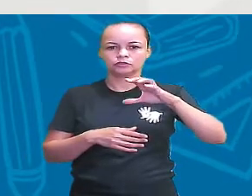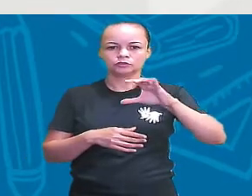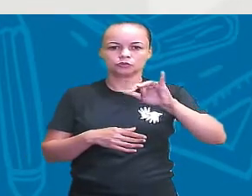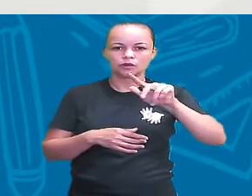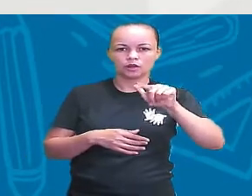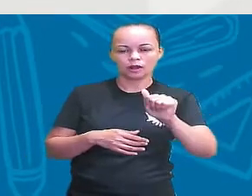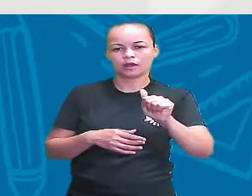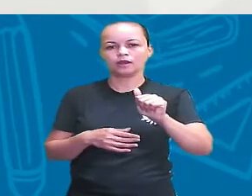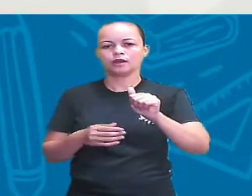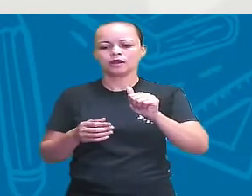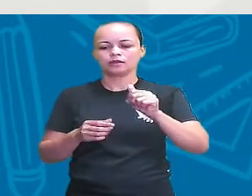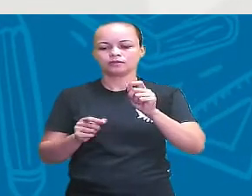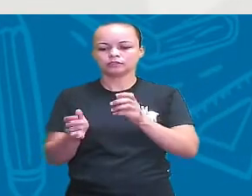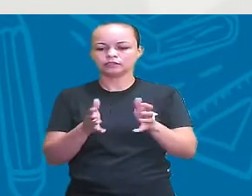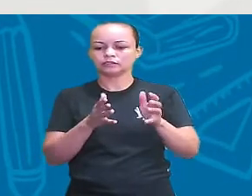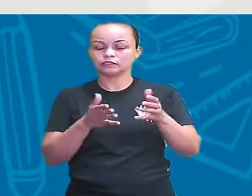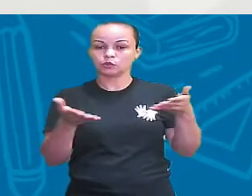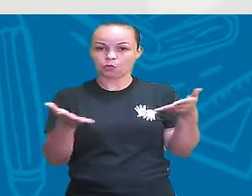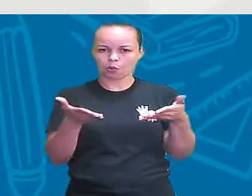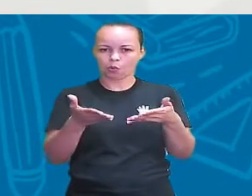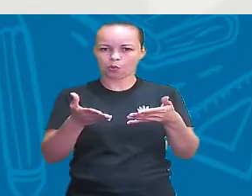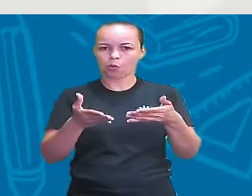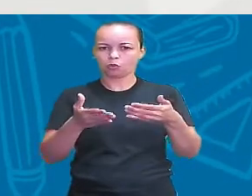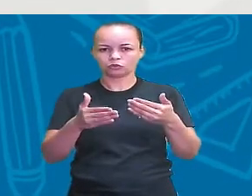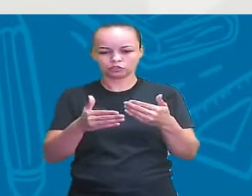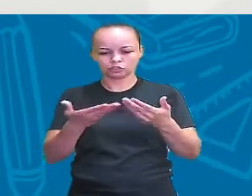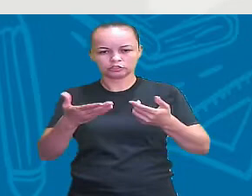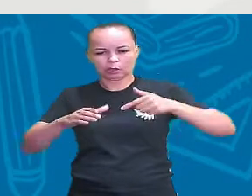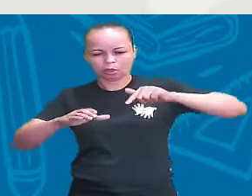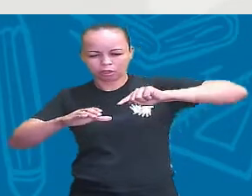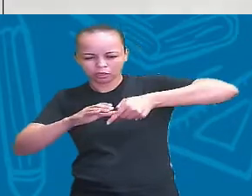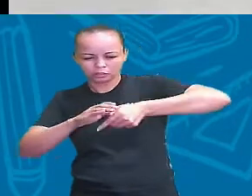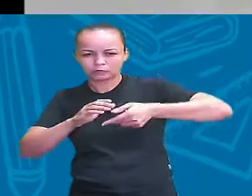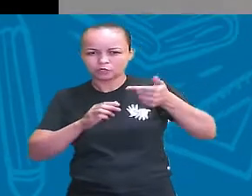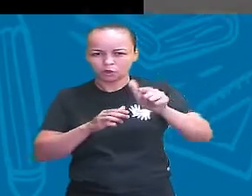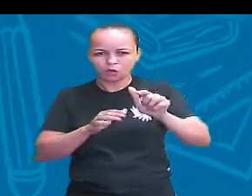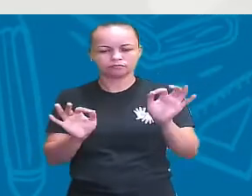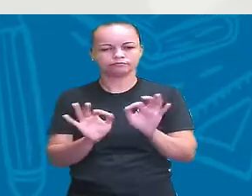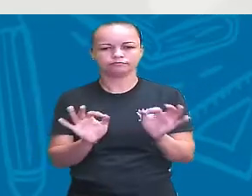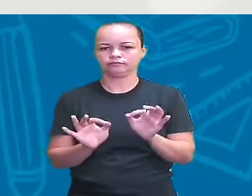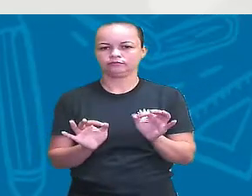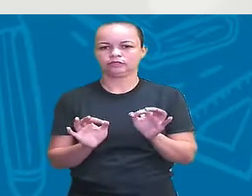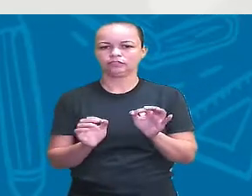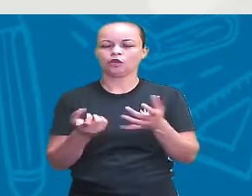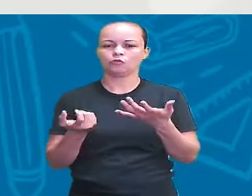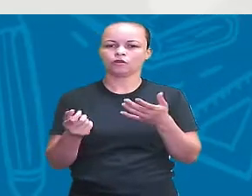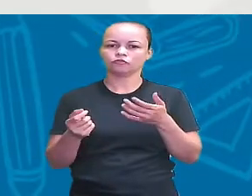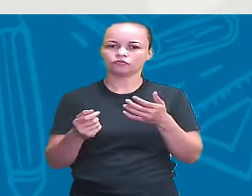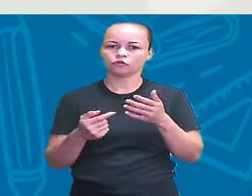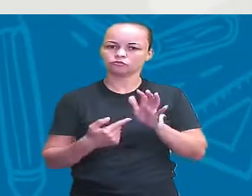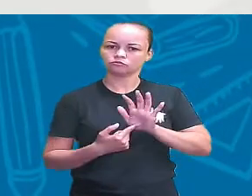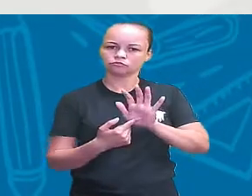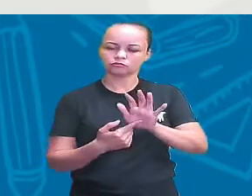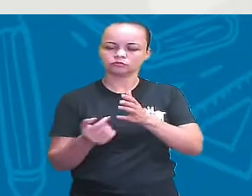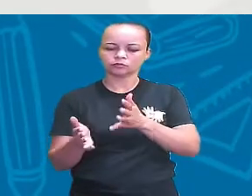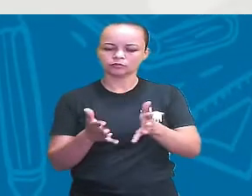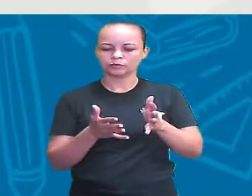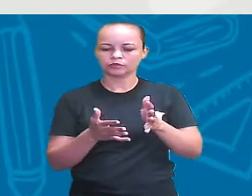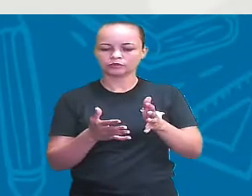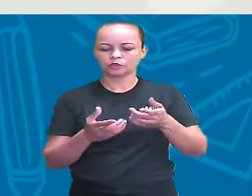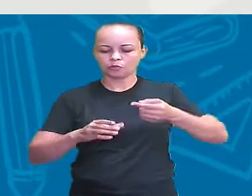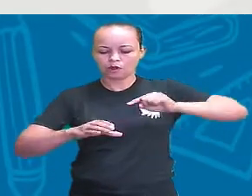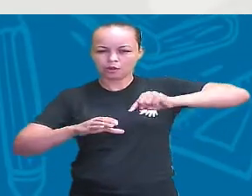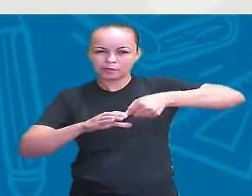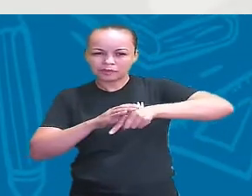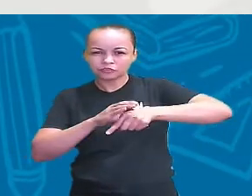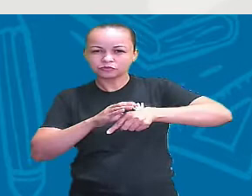estação que hoje não está mais em funcionamento. E aí eu vou justamente reforçar para vocês. Então, esse buraco, o buraco mais fundo